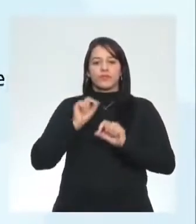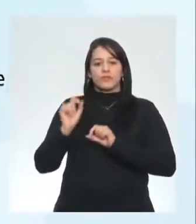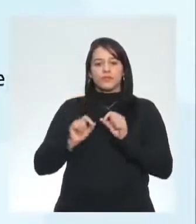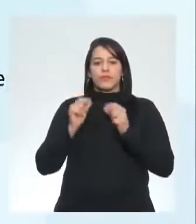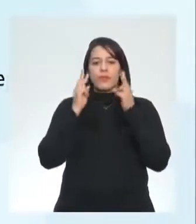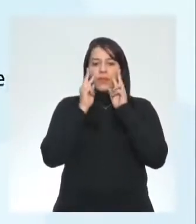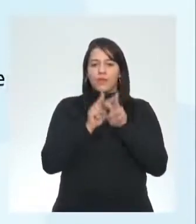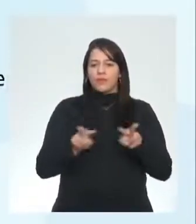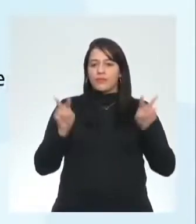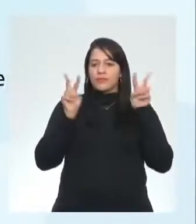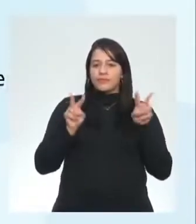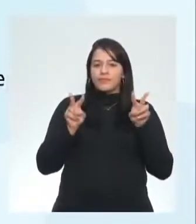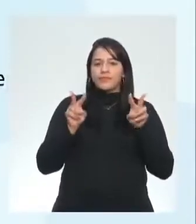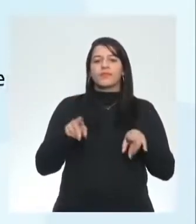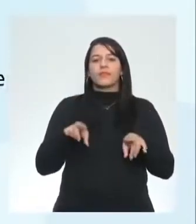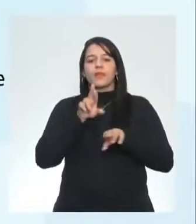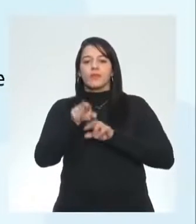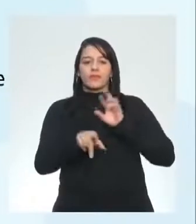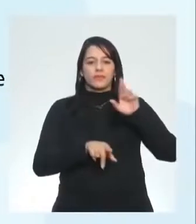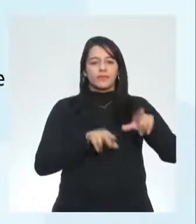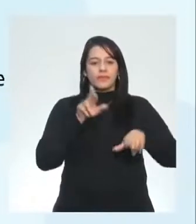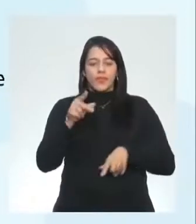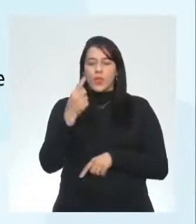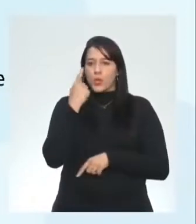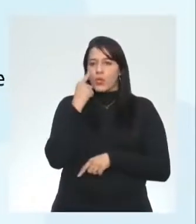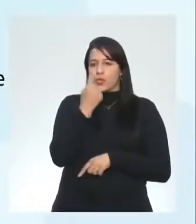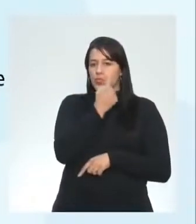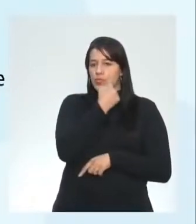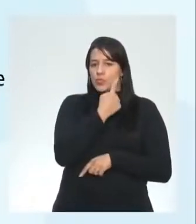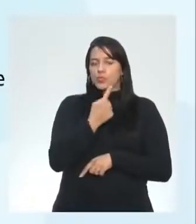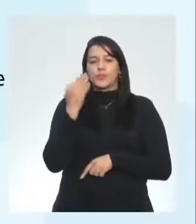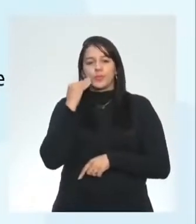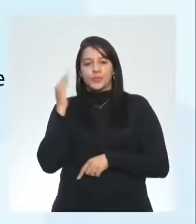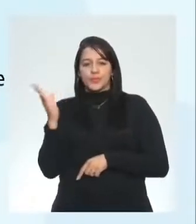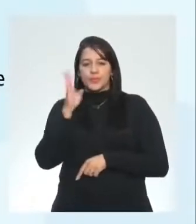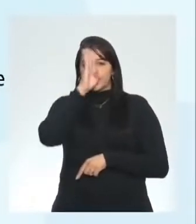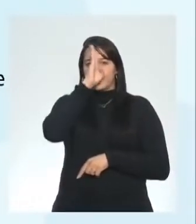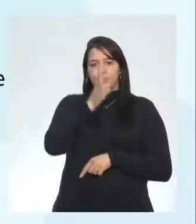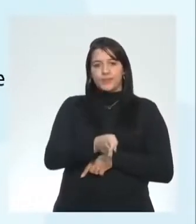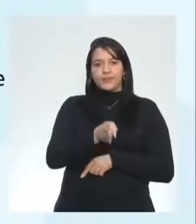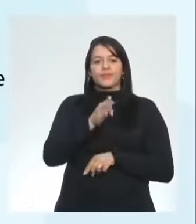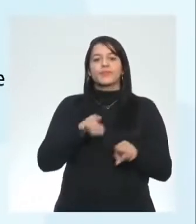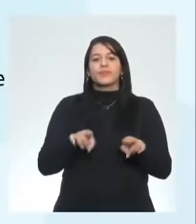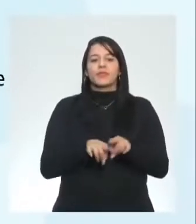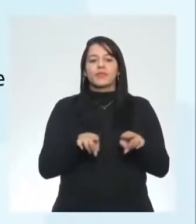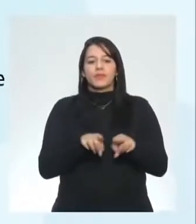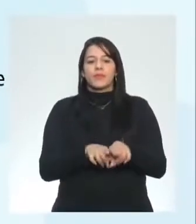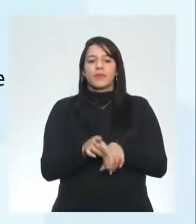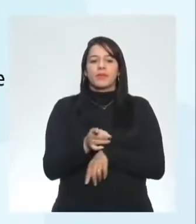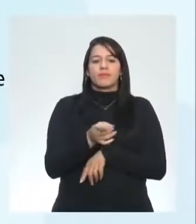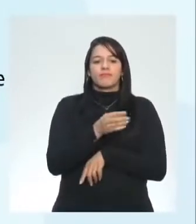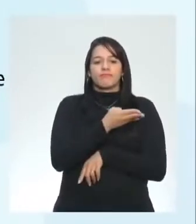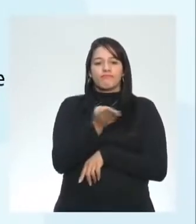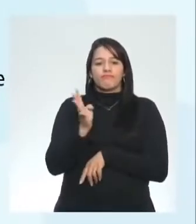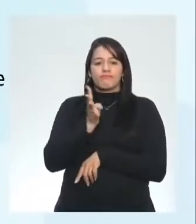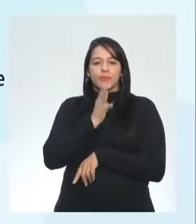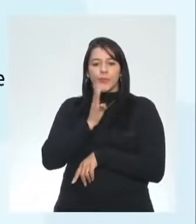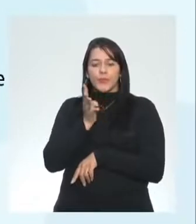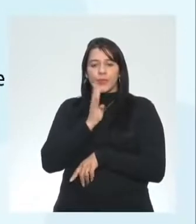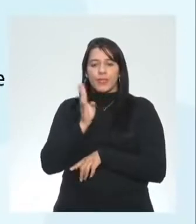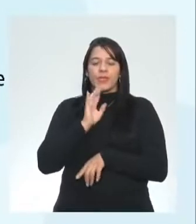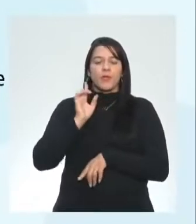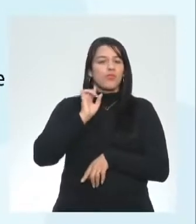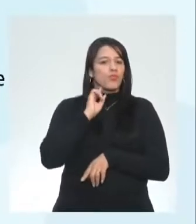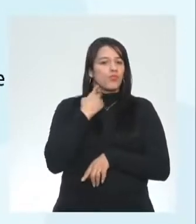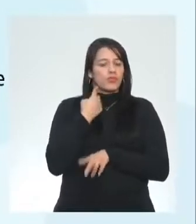da visão, entender as diferenças entre os olhos laterais e os olhos frontais, compreender o que é a poluição